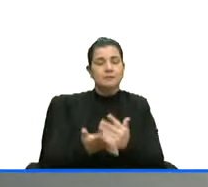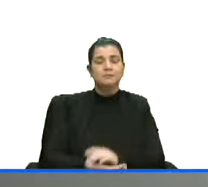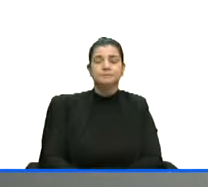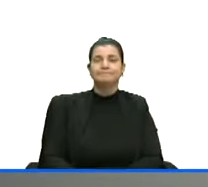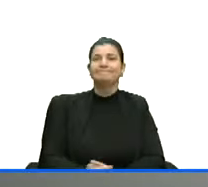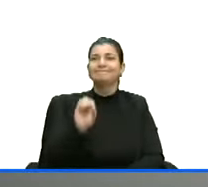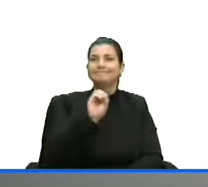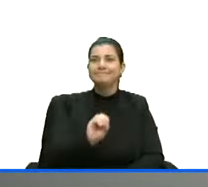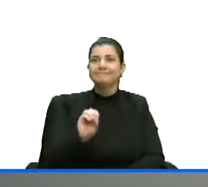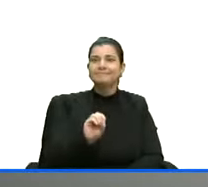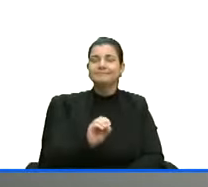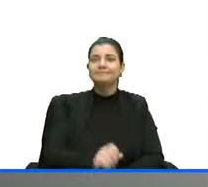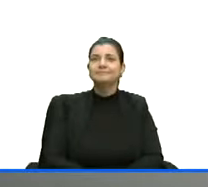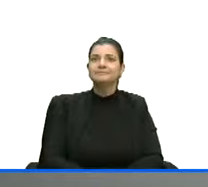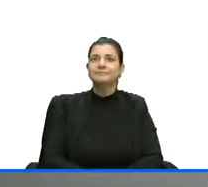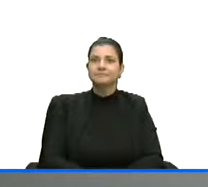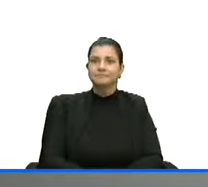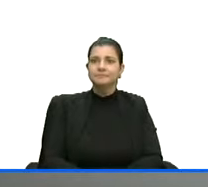Ótimo.